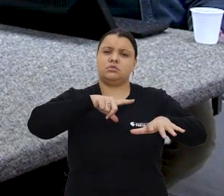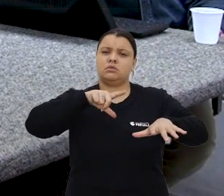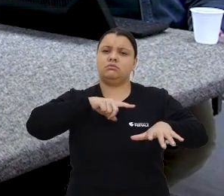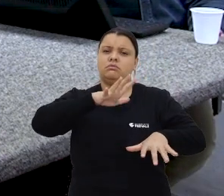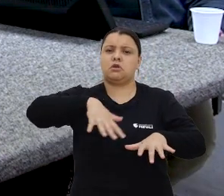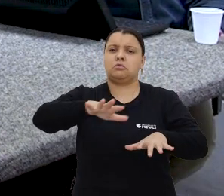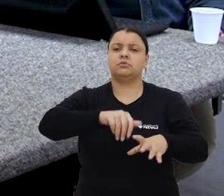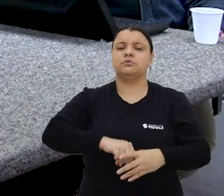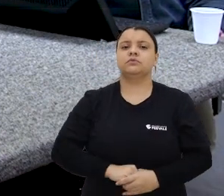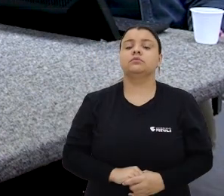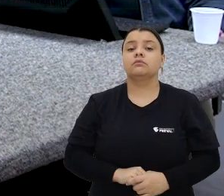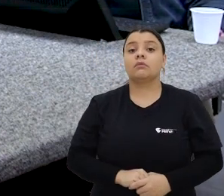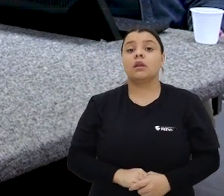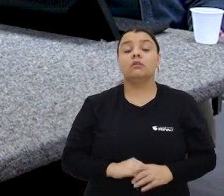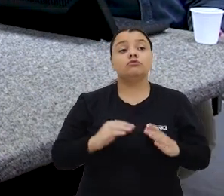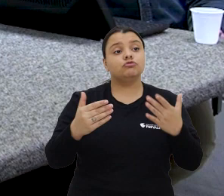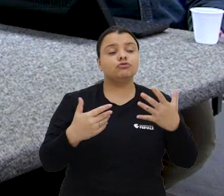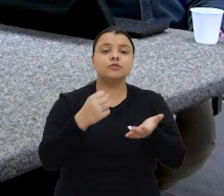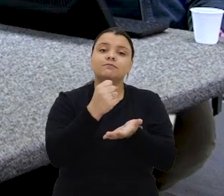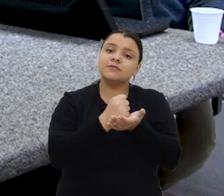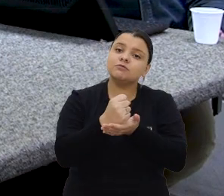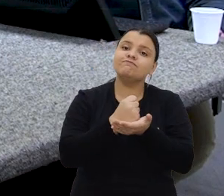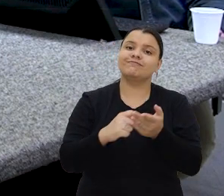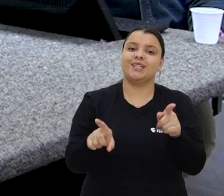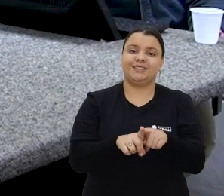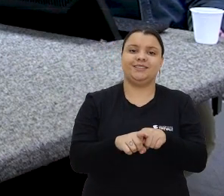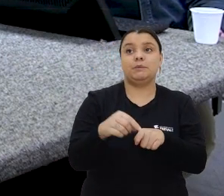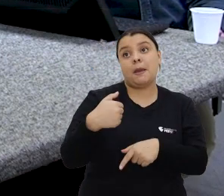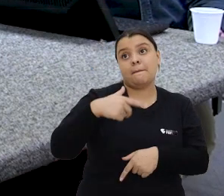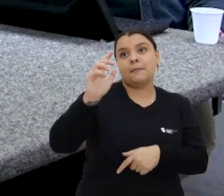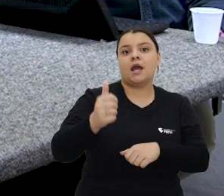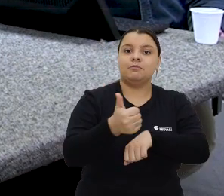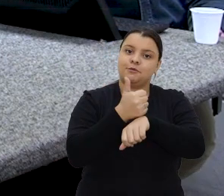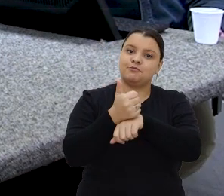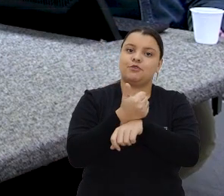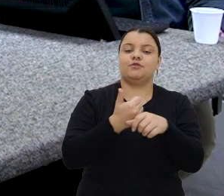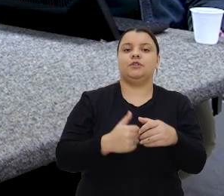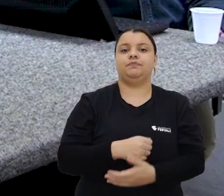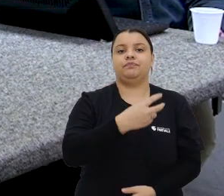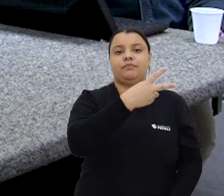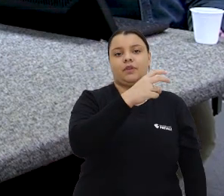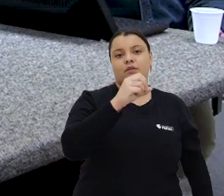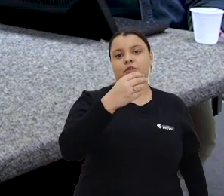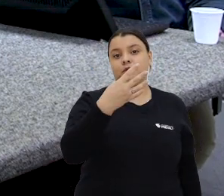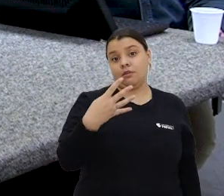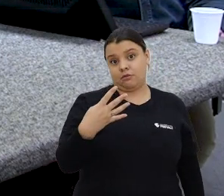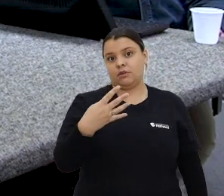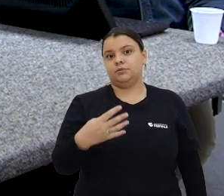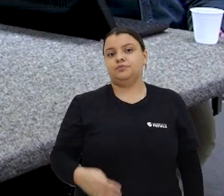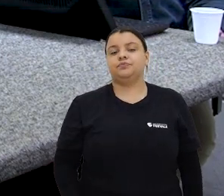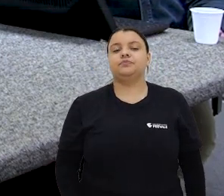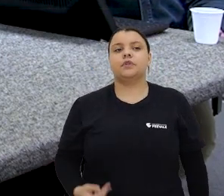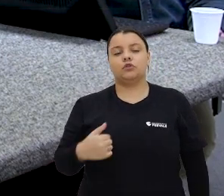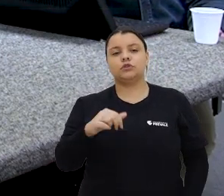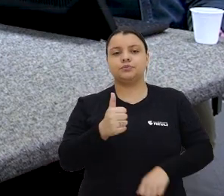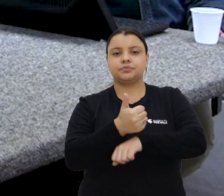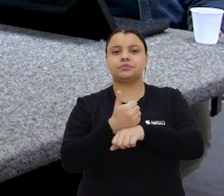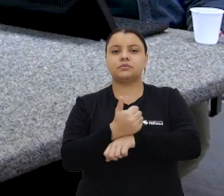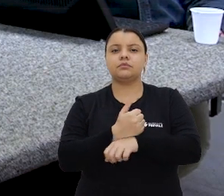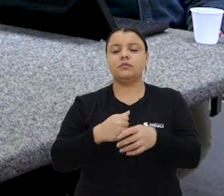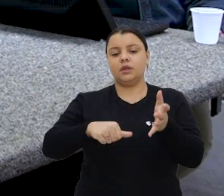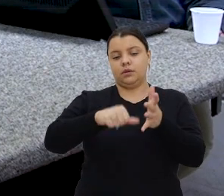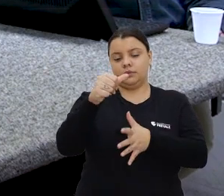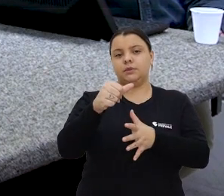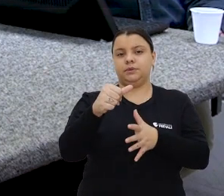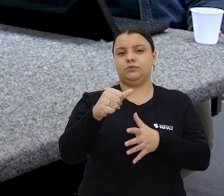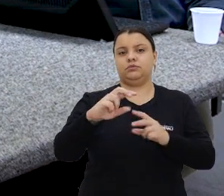E foi o que me deu base também para eu chegar depois no profissional, né? Em 2004, que foi o meu primeiro campeonato gaúcho da primeira divisão. Eu